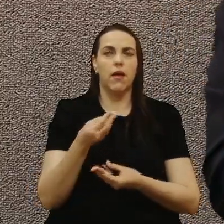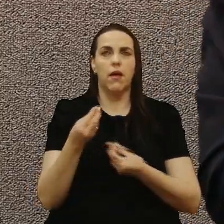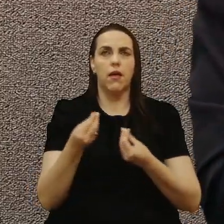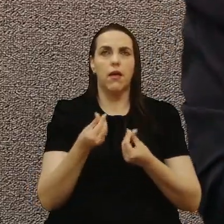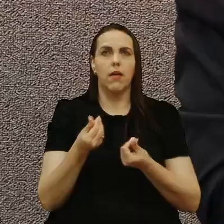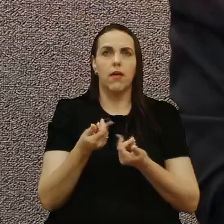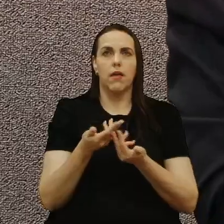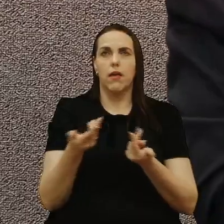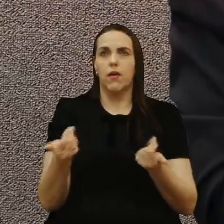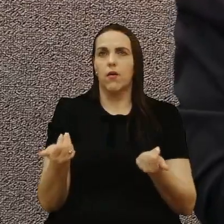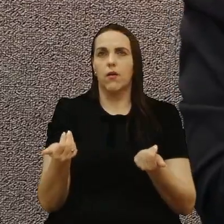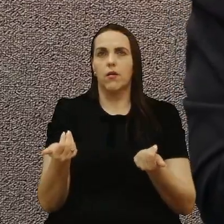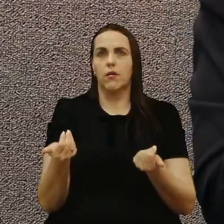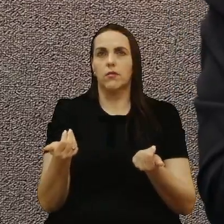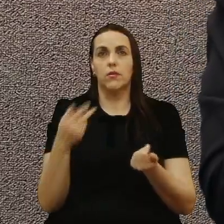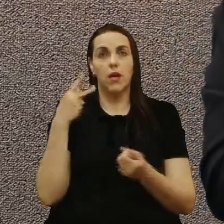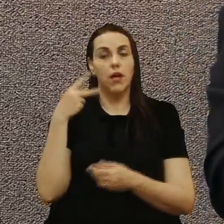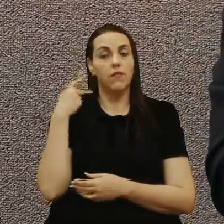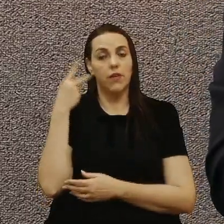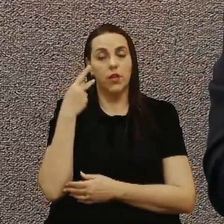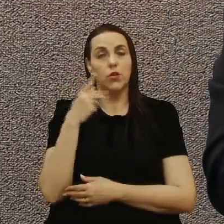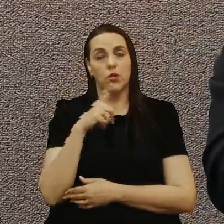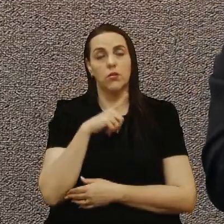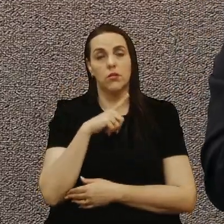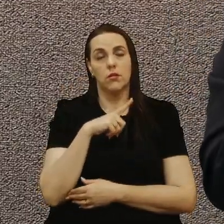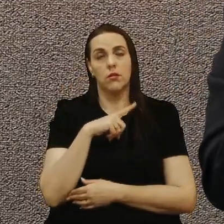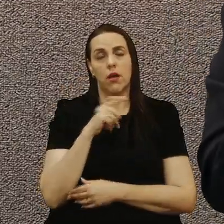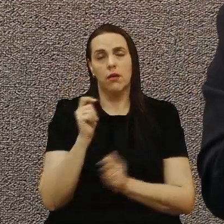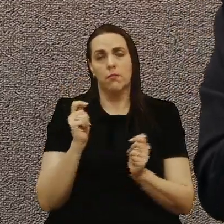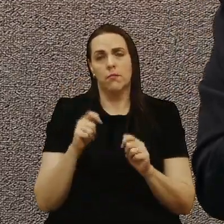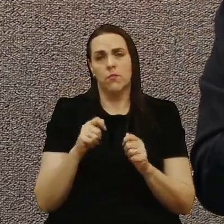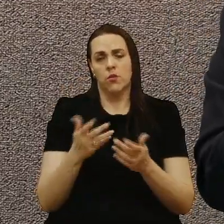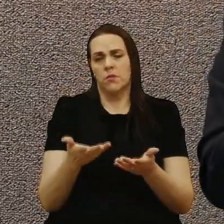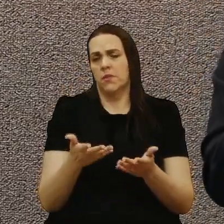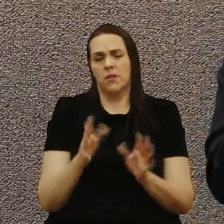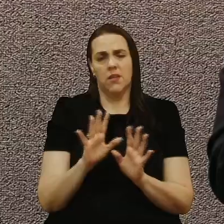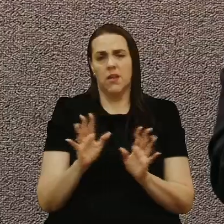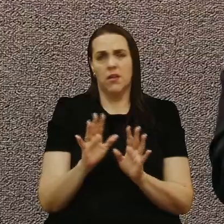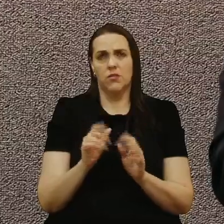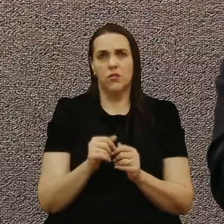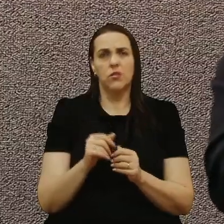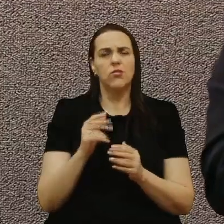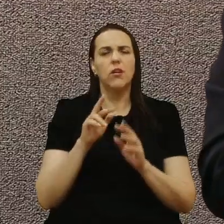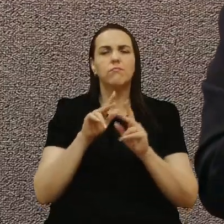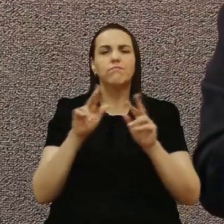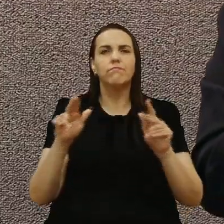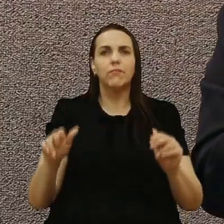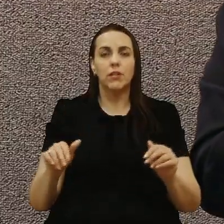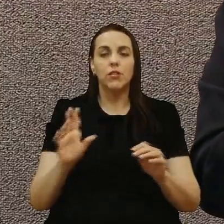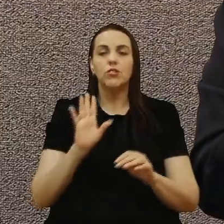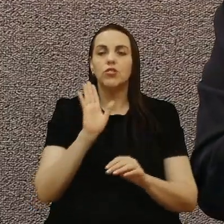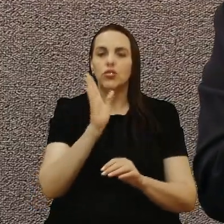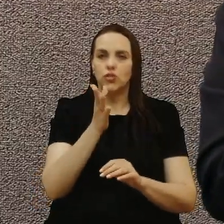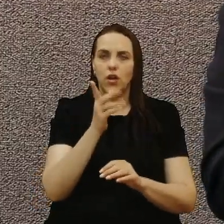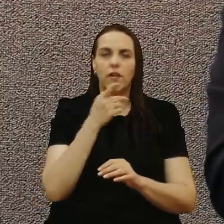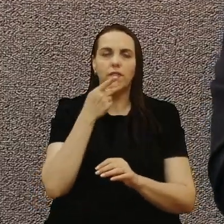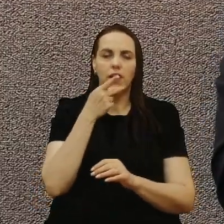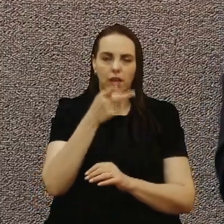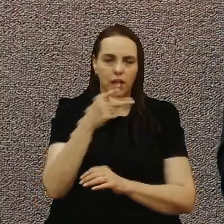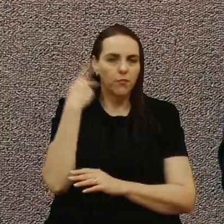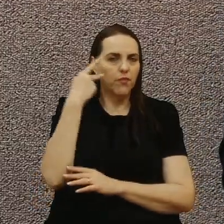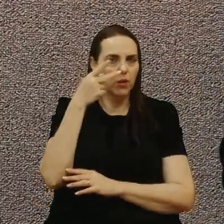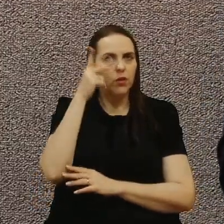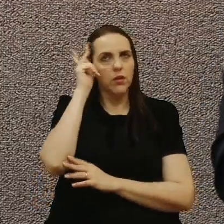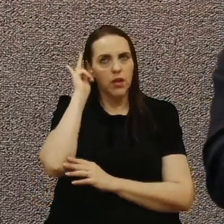em fatos que os vereadores têm imunidade. Óbvio que já comentamos várias vezes aqui. Quando nós somos eleitos, já falei isso para o vereador Iago e para muitos que